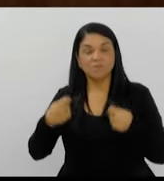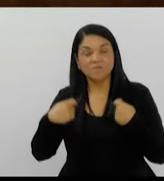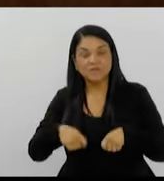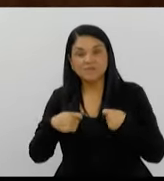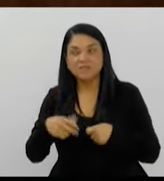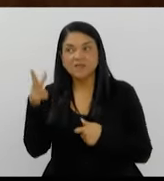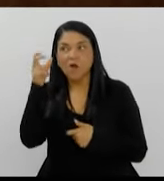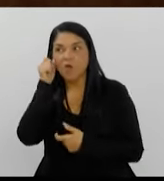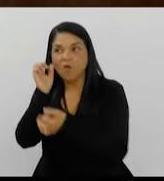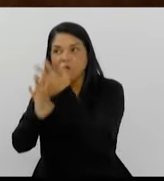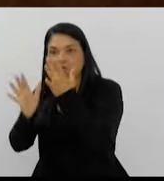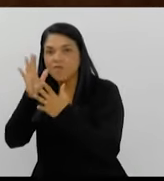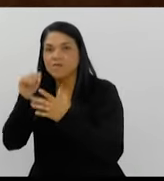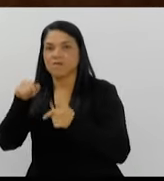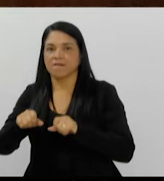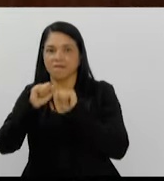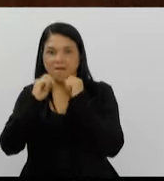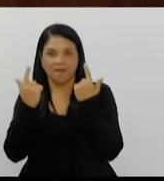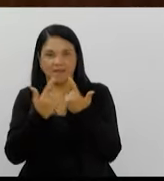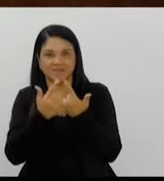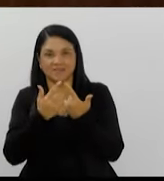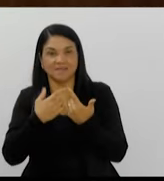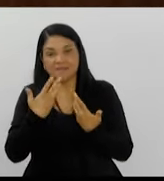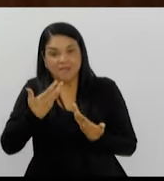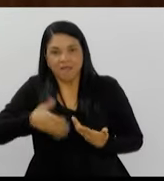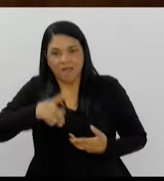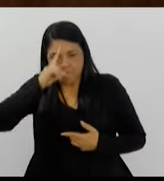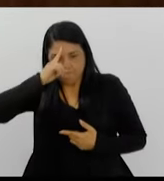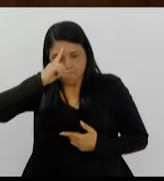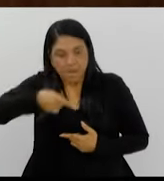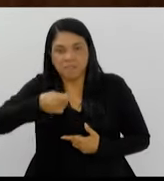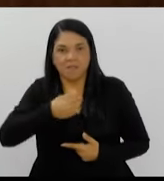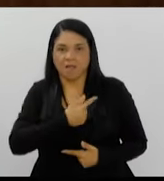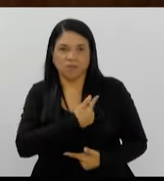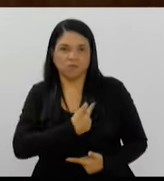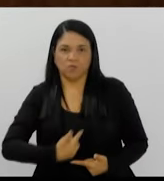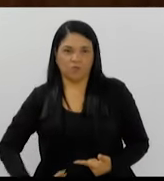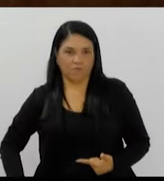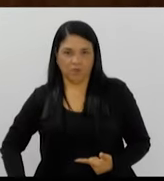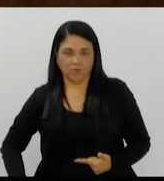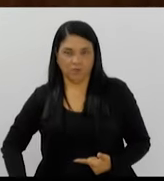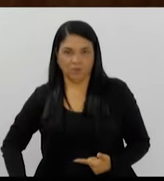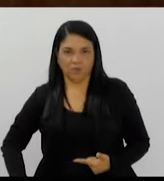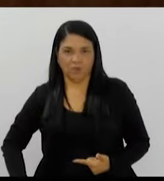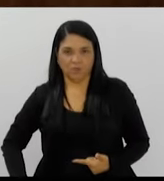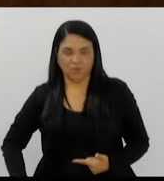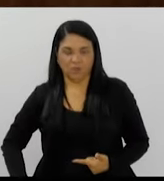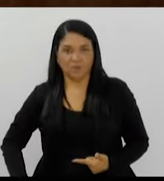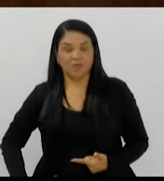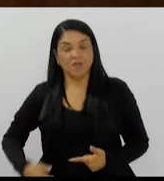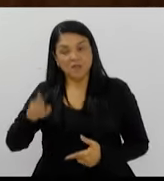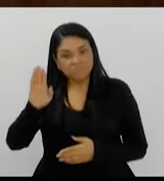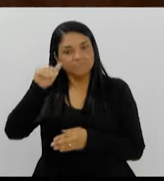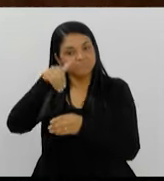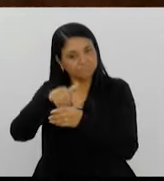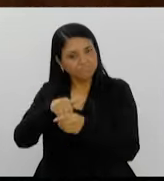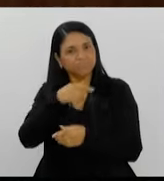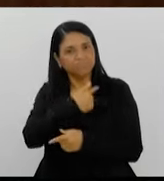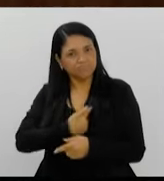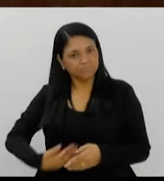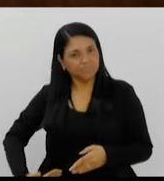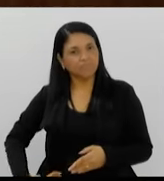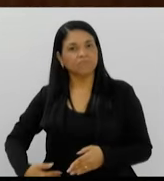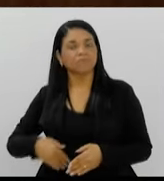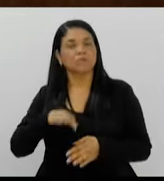casa ninguém quer mandar no governo ninguém quer tomar aquilo que pertence a ele ele foi eleito nós reconhecemos